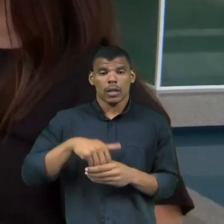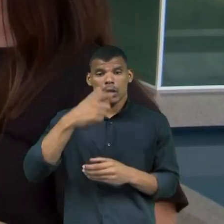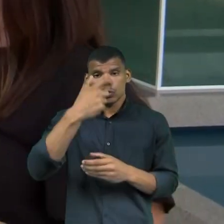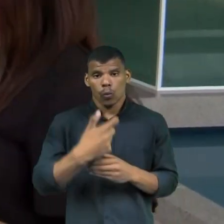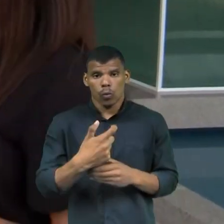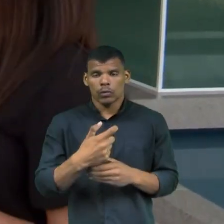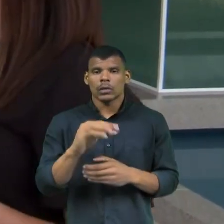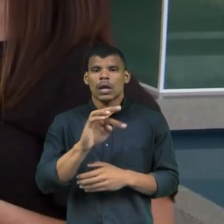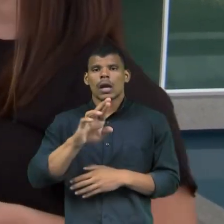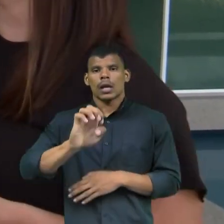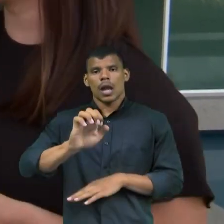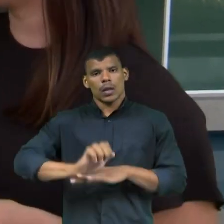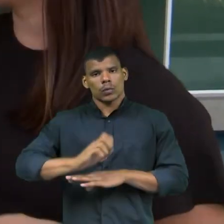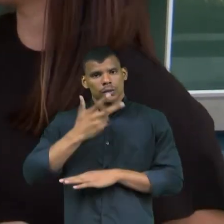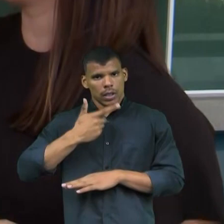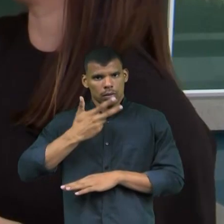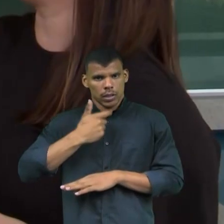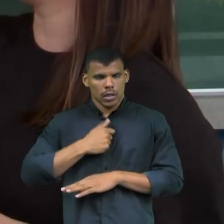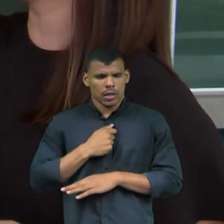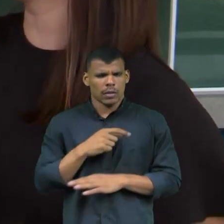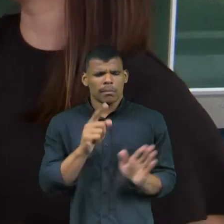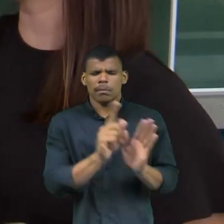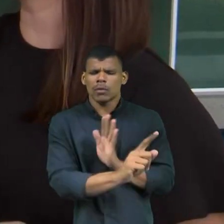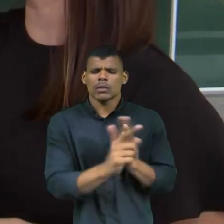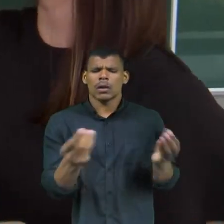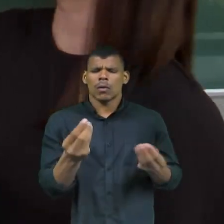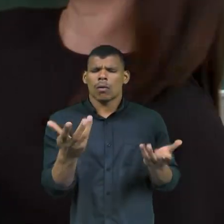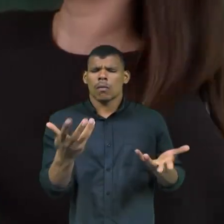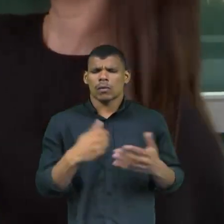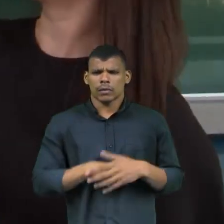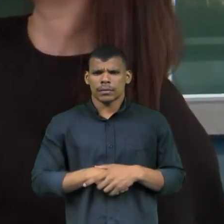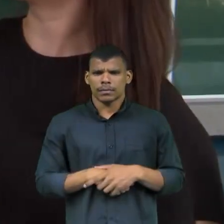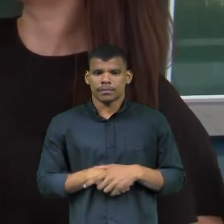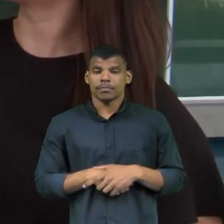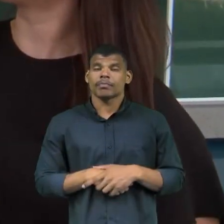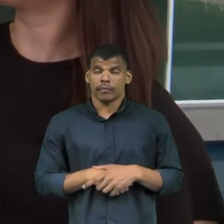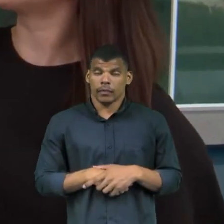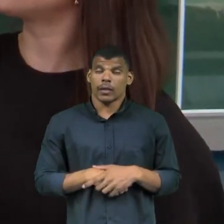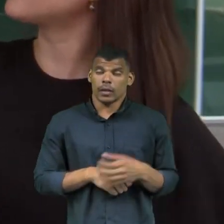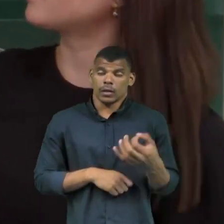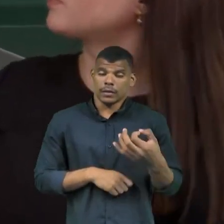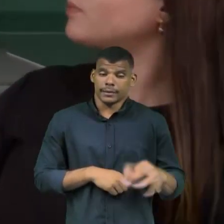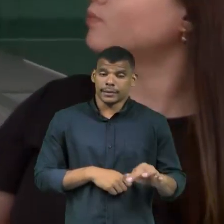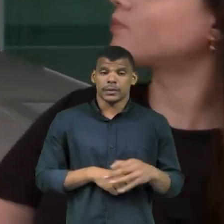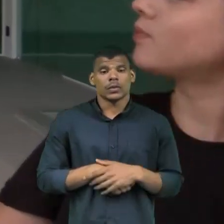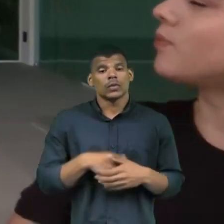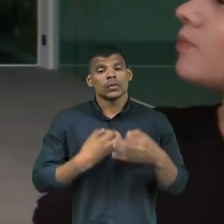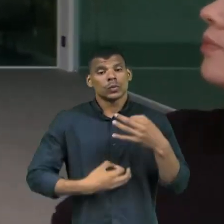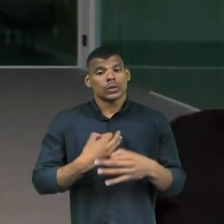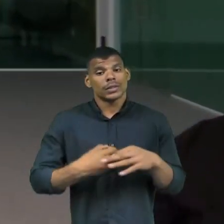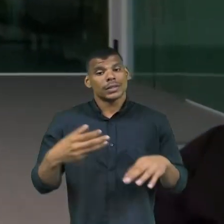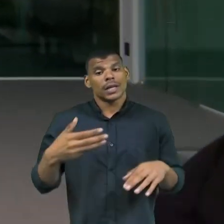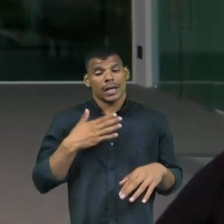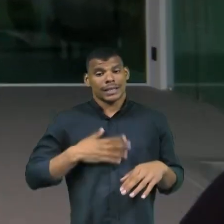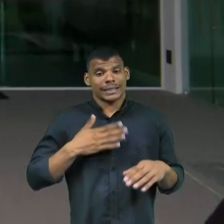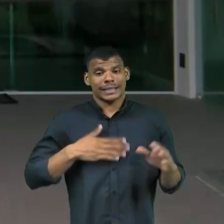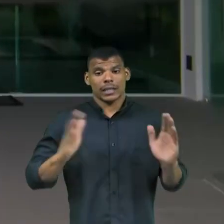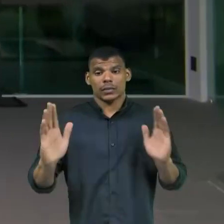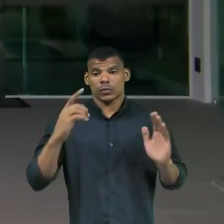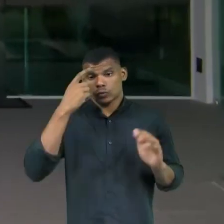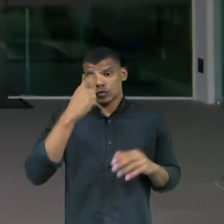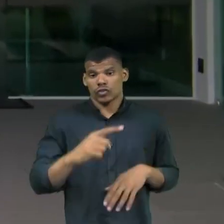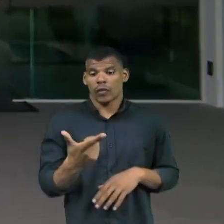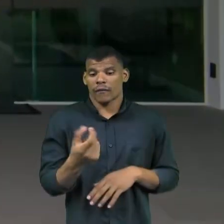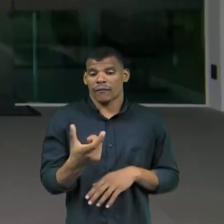Bom dia, como é que vai funcionar nesse período? Bom dia, isso mesmo, a Justiça Eleitoral entra de recesso a partir desta data, né, dia 20 de